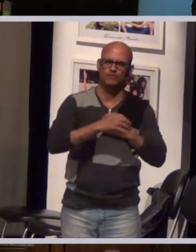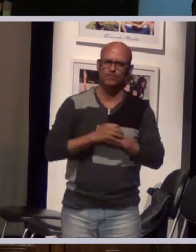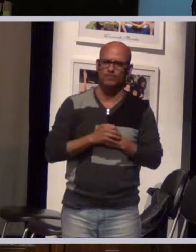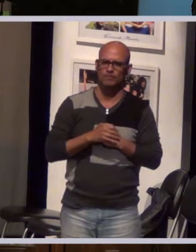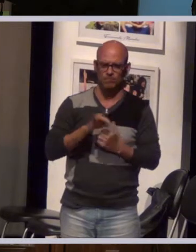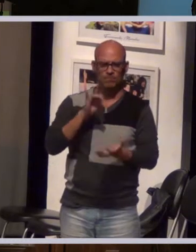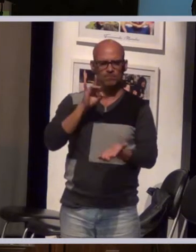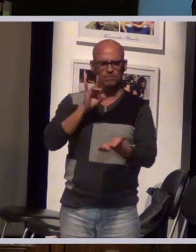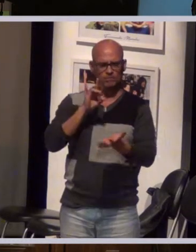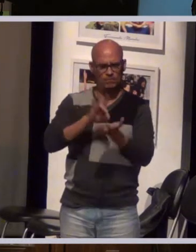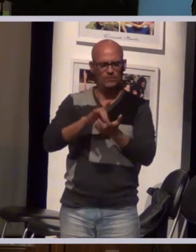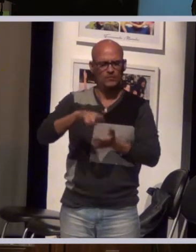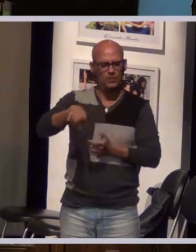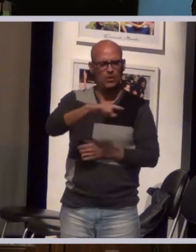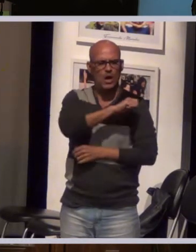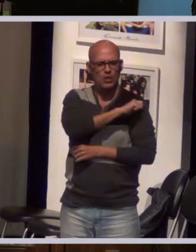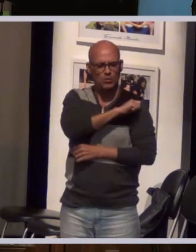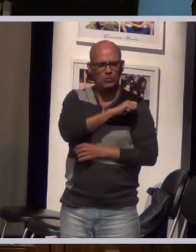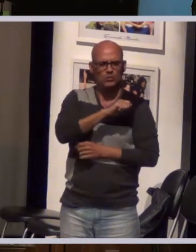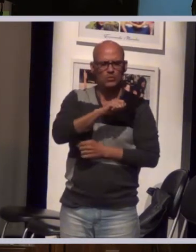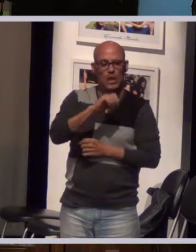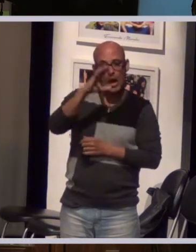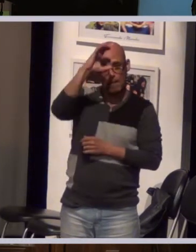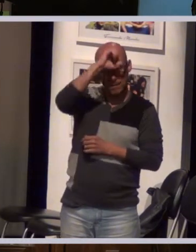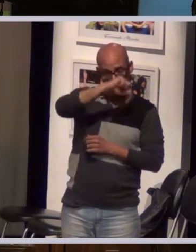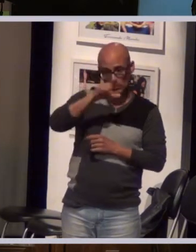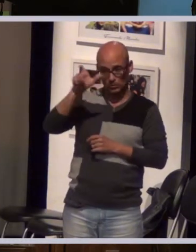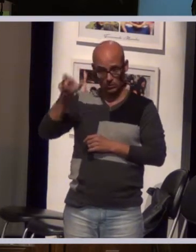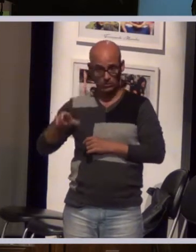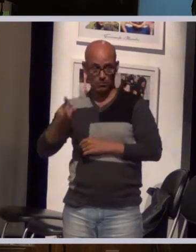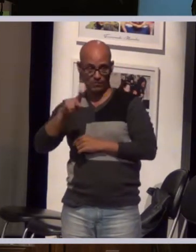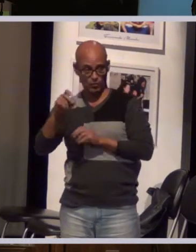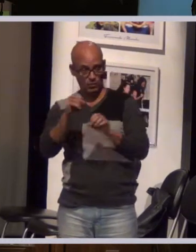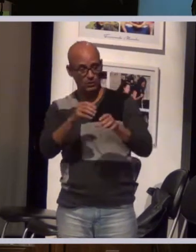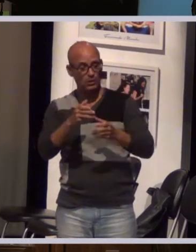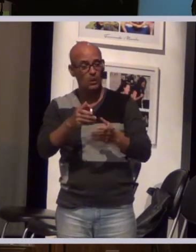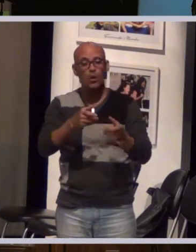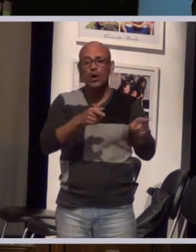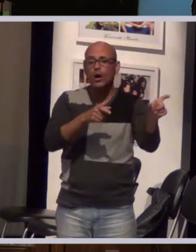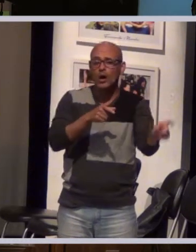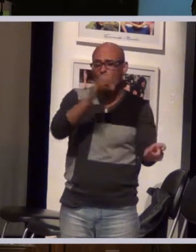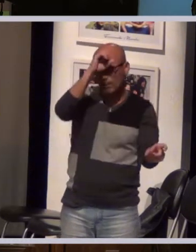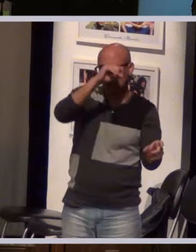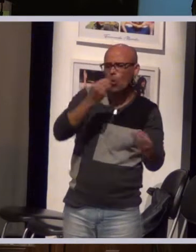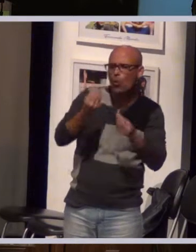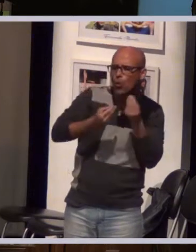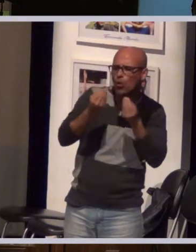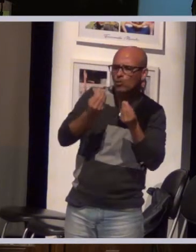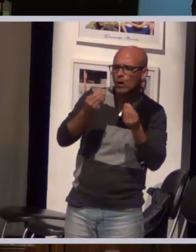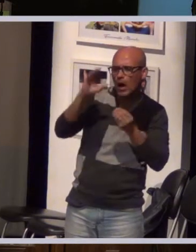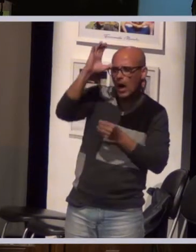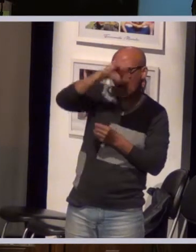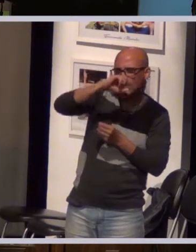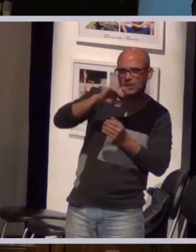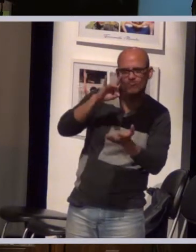Verdadeiramente, os docentes aprendem com os discentes como proporcionar uma aprendizagem significativa.